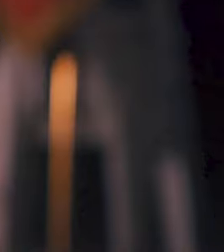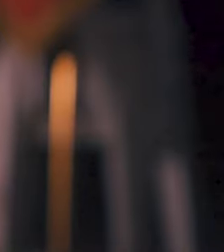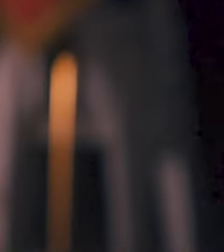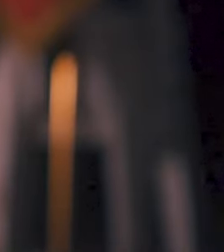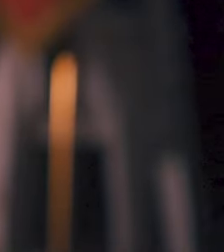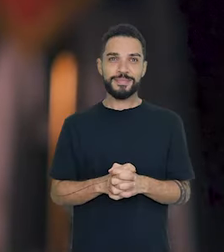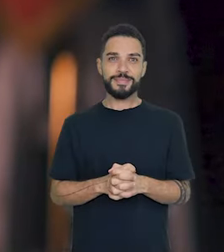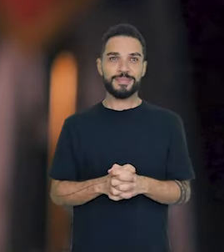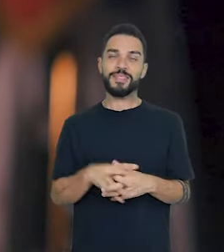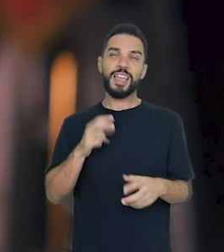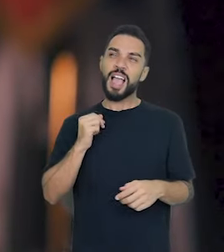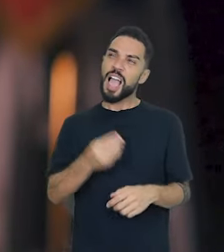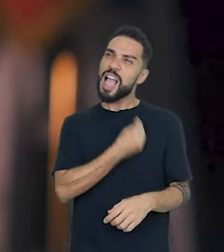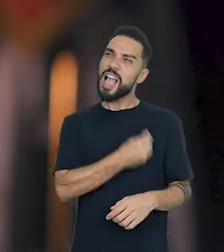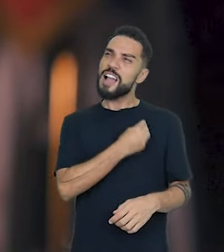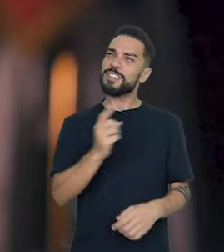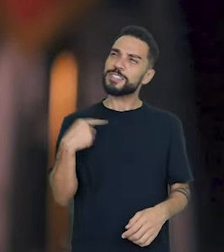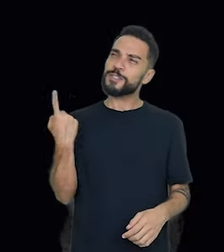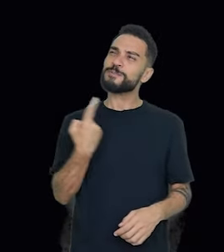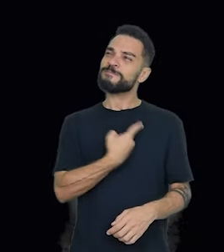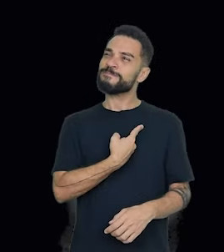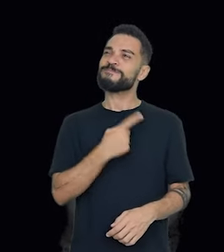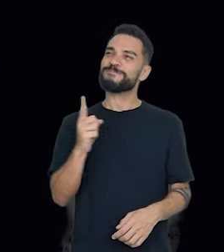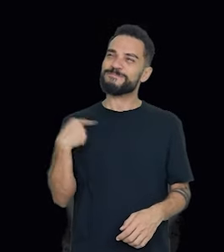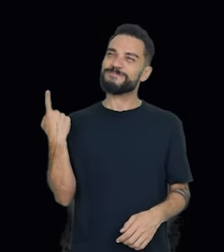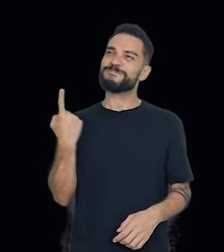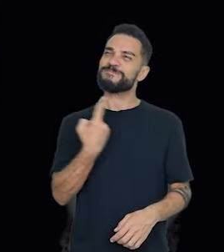qualquer parte da vida da gente, a gente tem que...